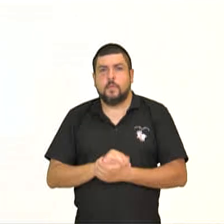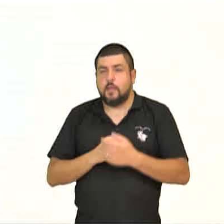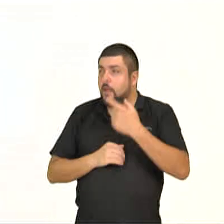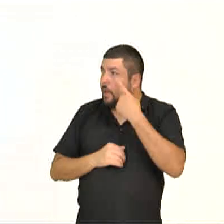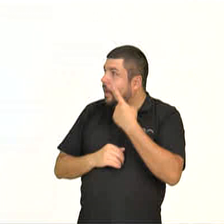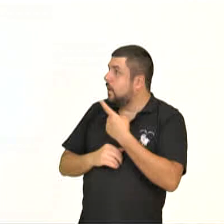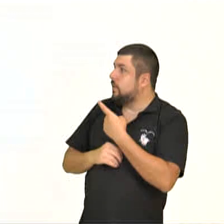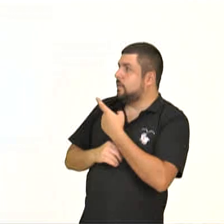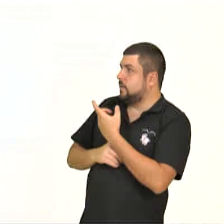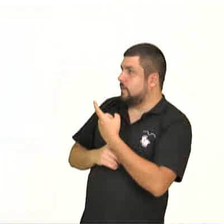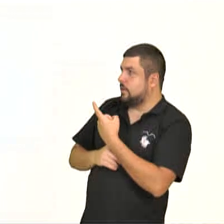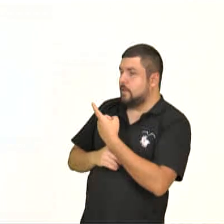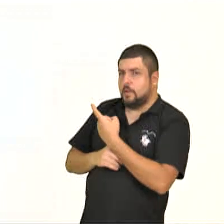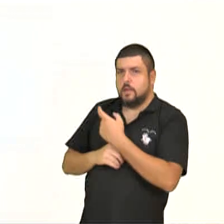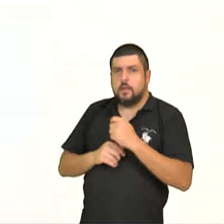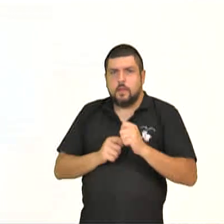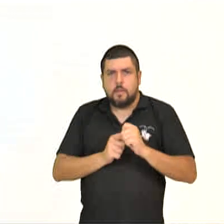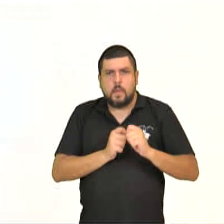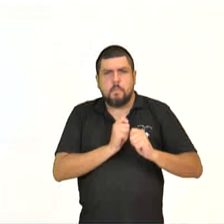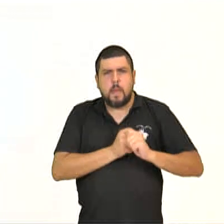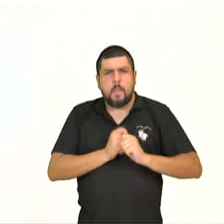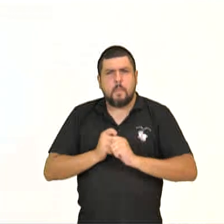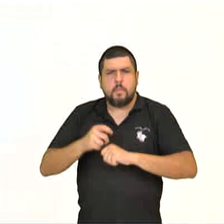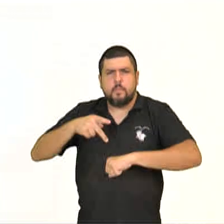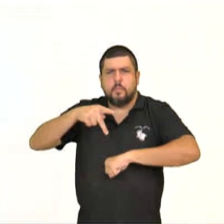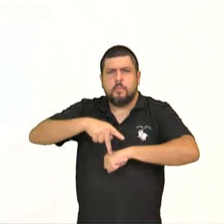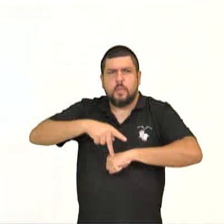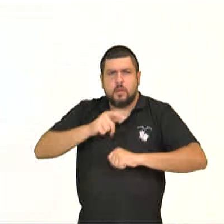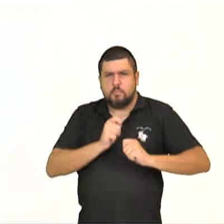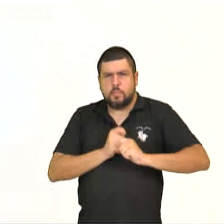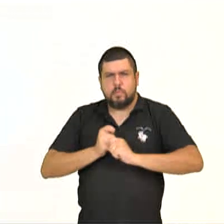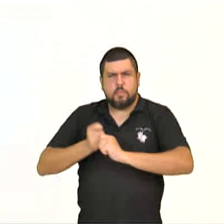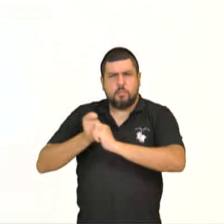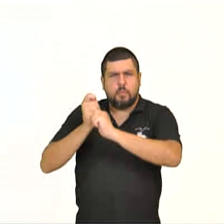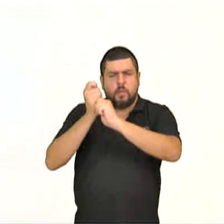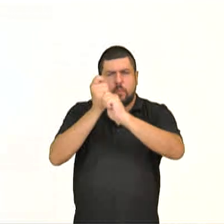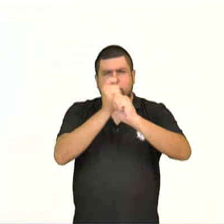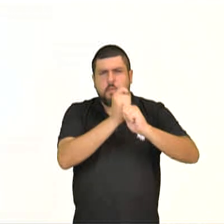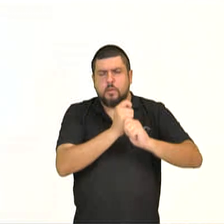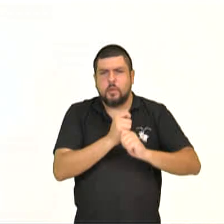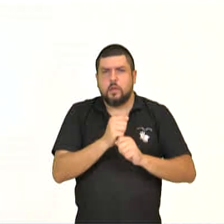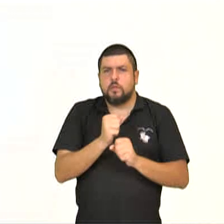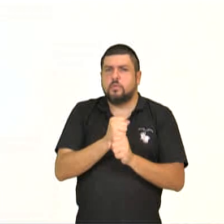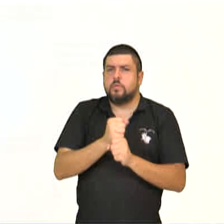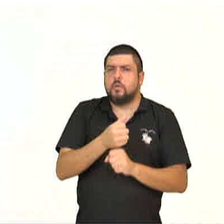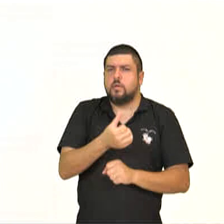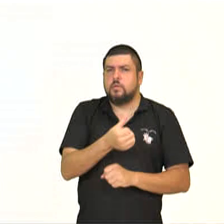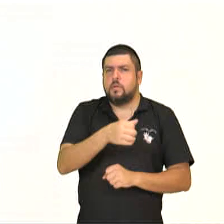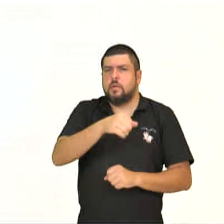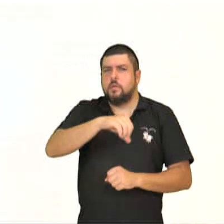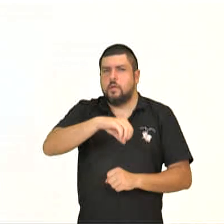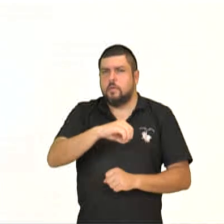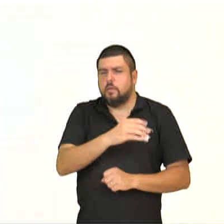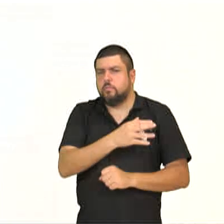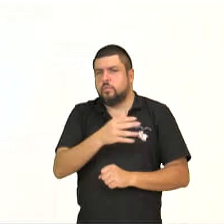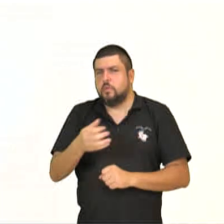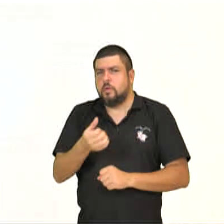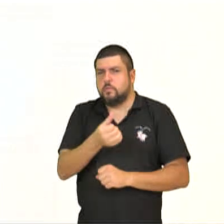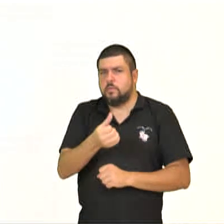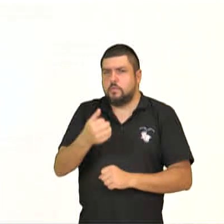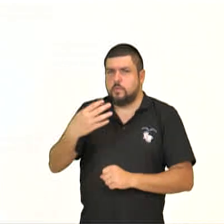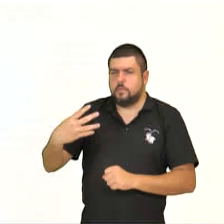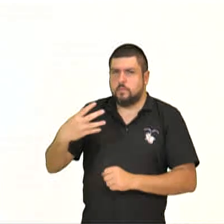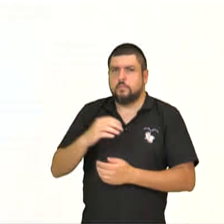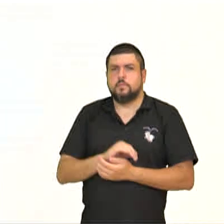do faraó cuxita Taraka, da 25ª dinastia, 690 a 664. Os